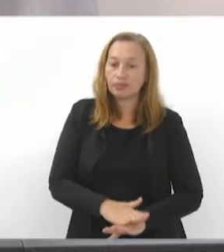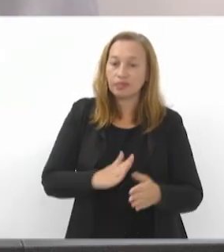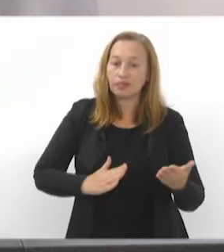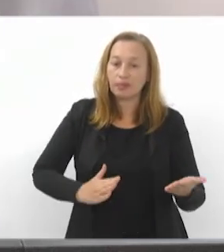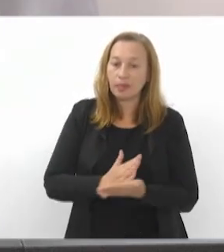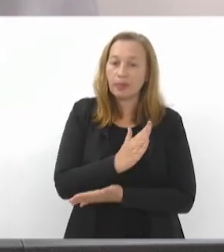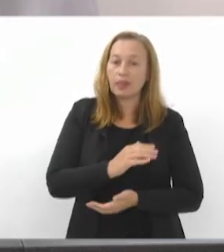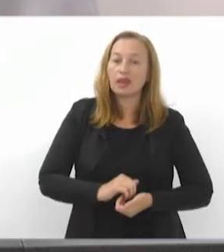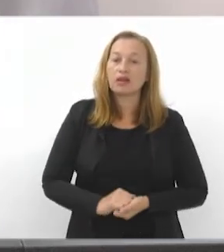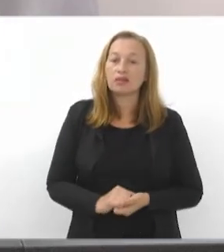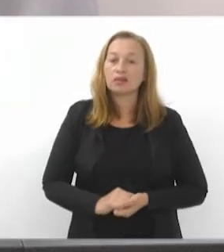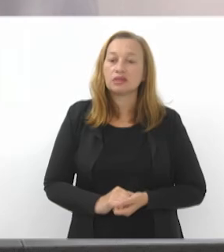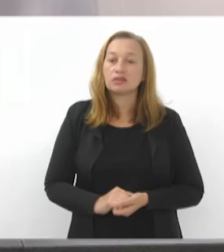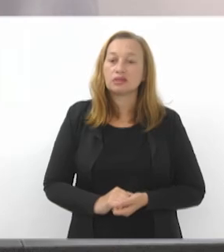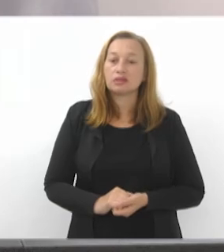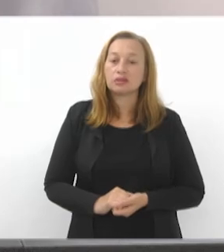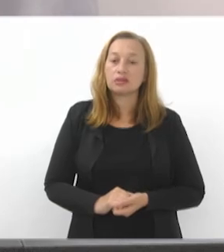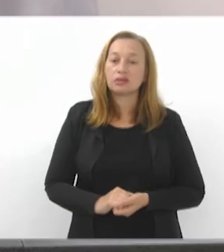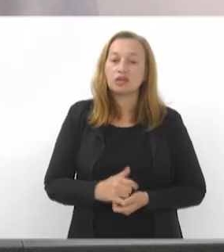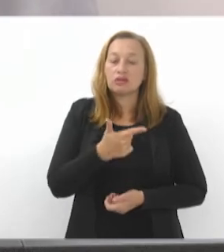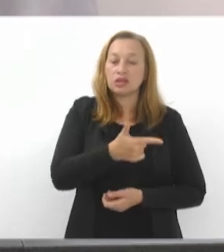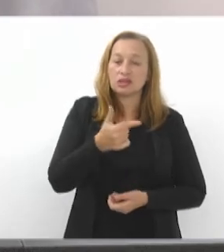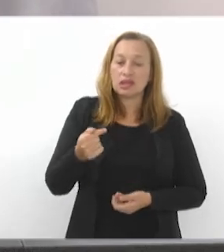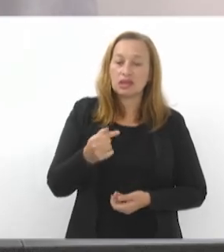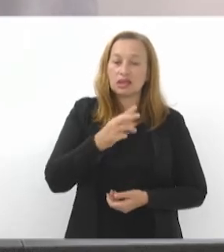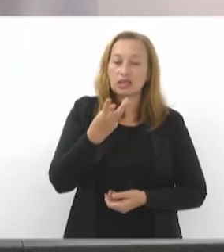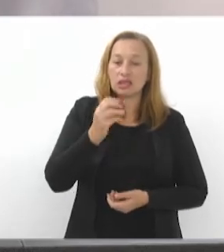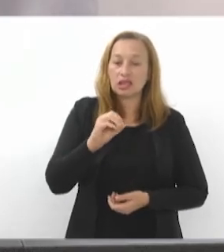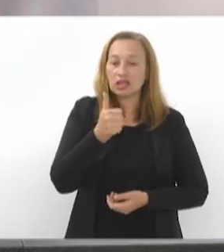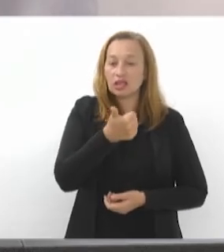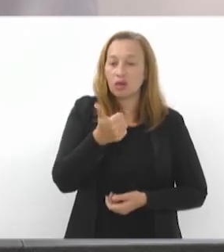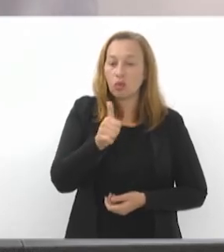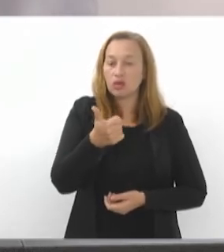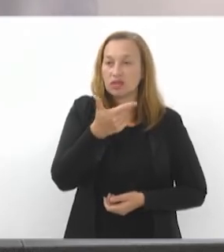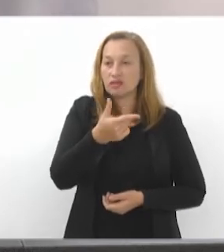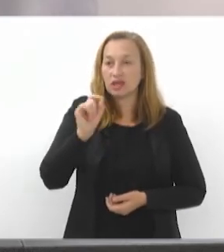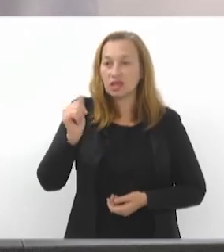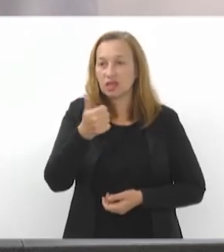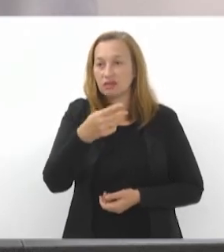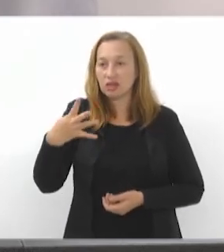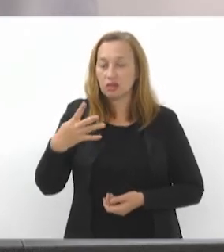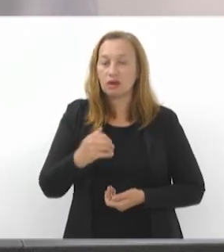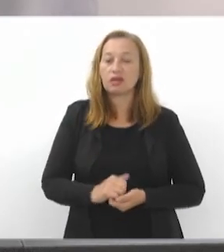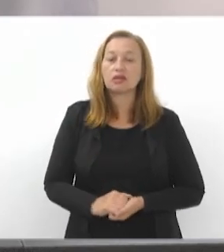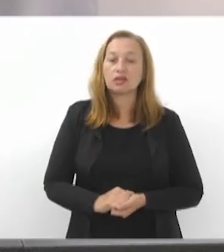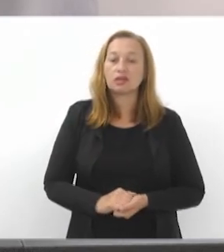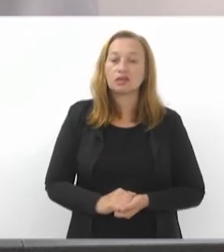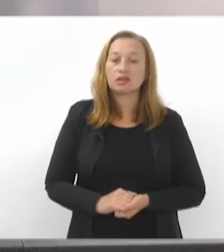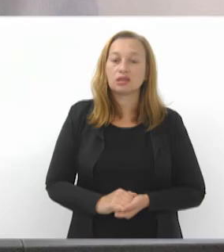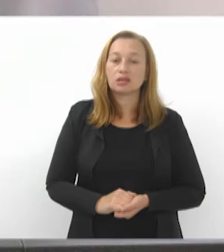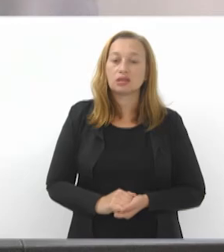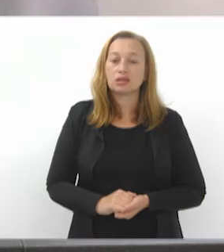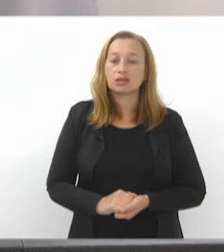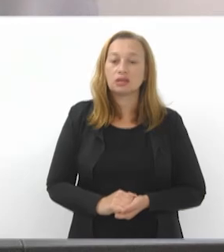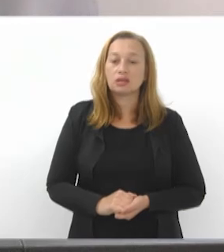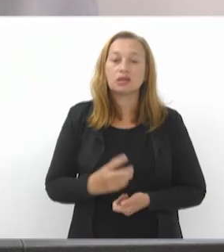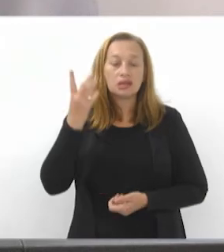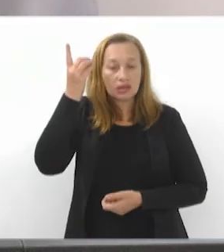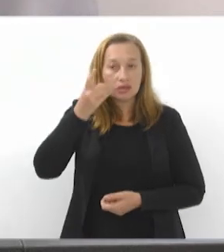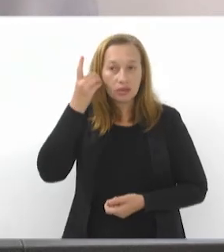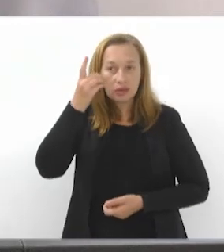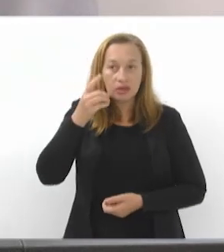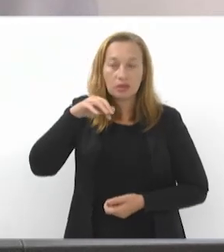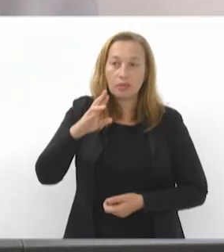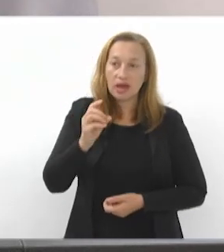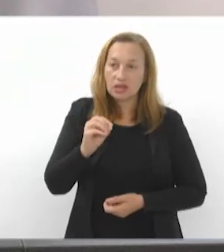como estão. Aprovado. 27 da pauta, projeto de lei 3011 de 24, de autoria do deputado